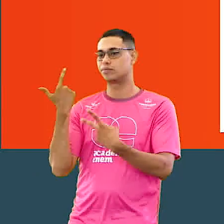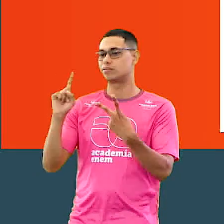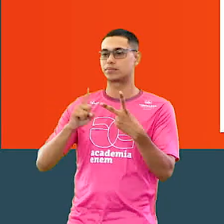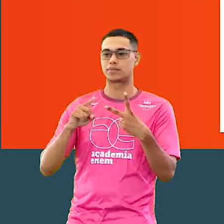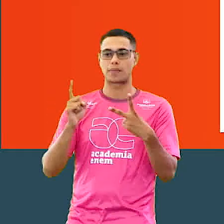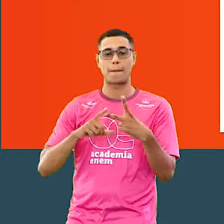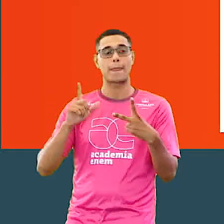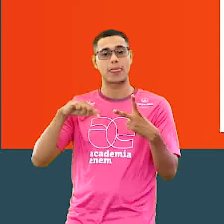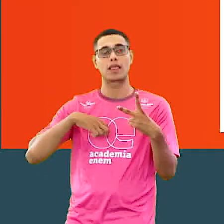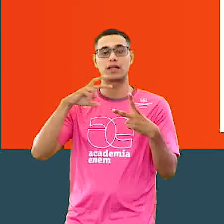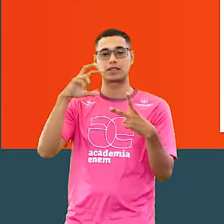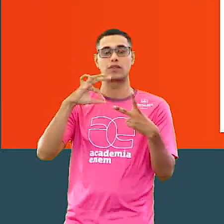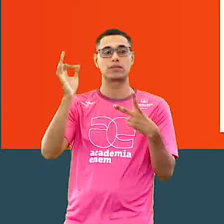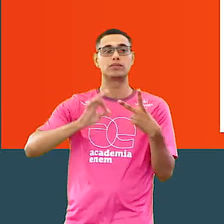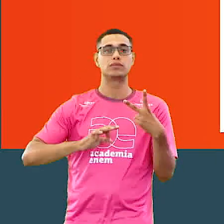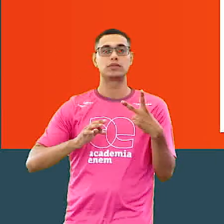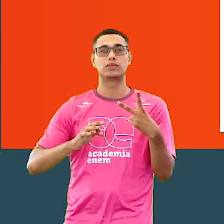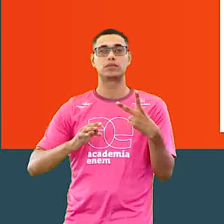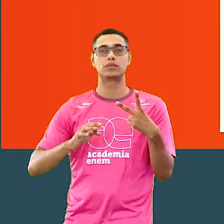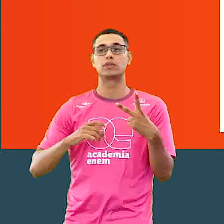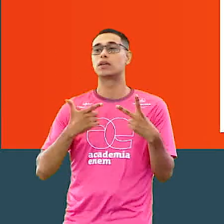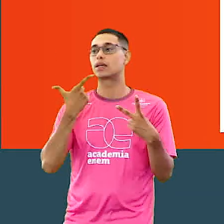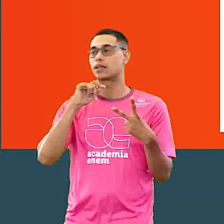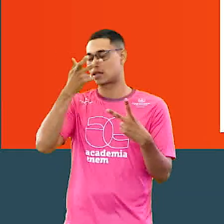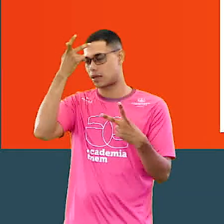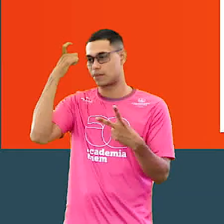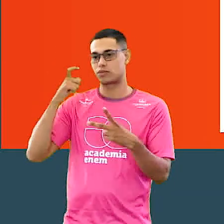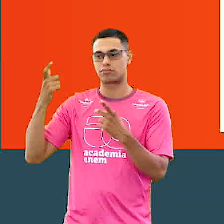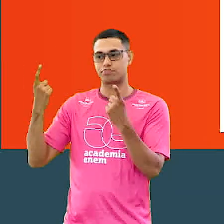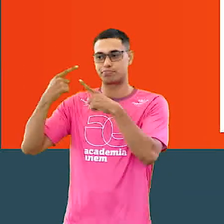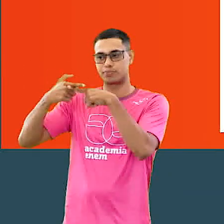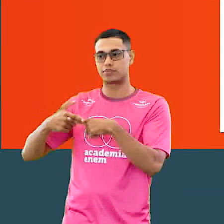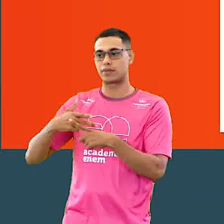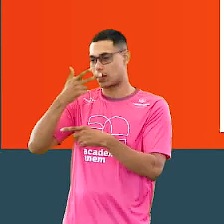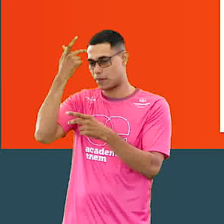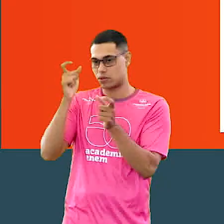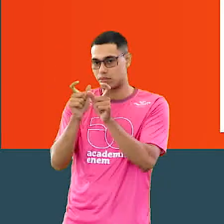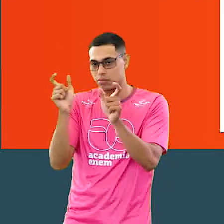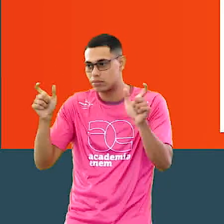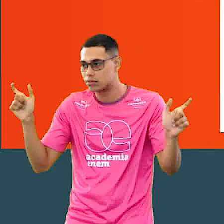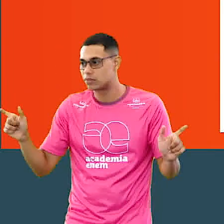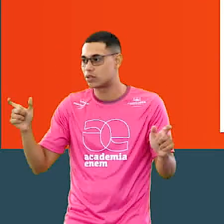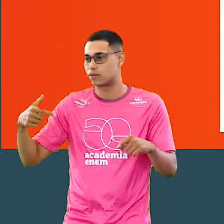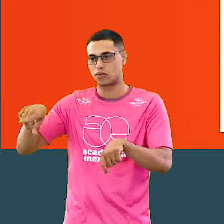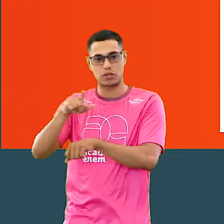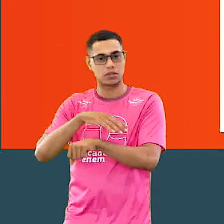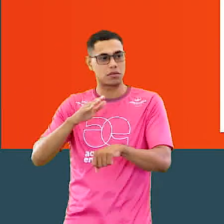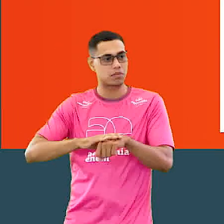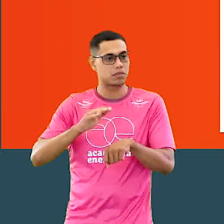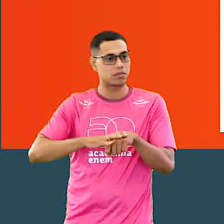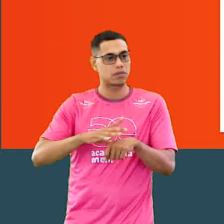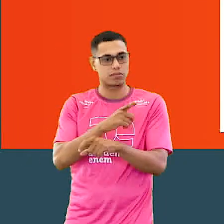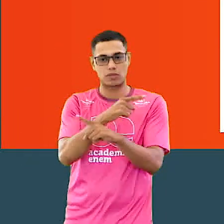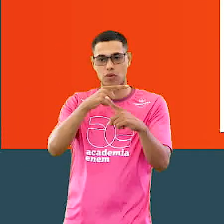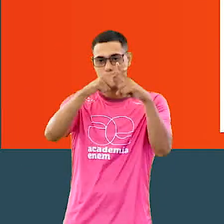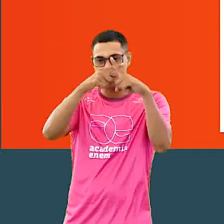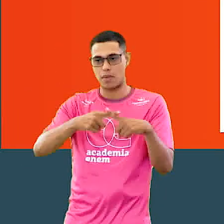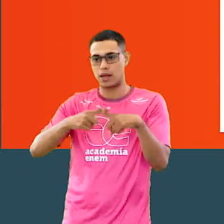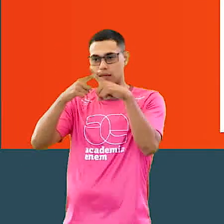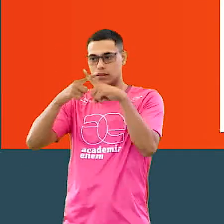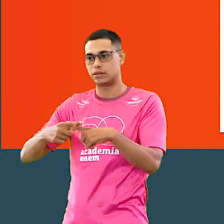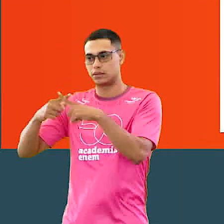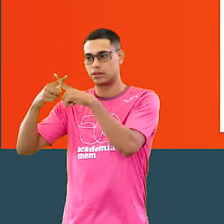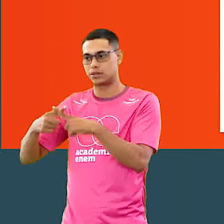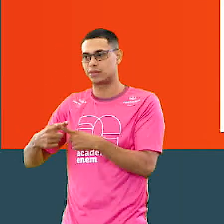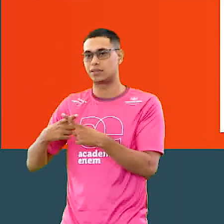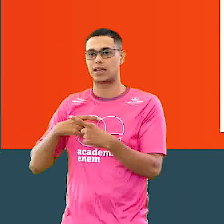já é 50%. E quem é o seu concorrente? É quem está do seu lado. São vocês que estão aqui, estão concorrendo entre si, tá certo?